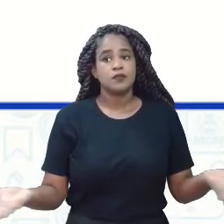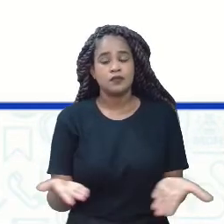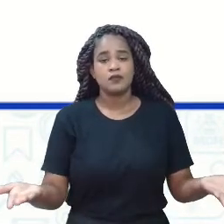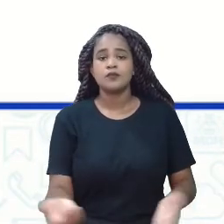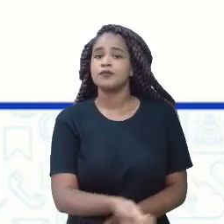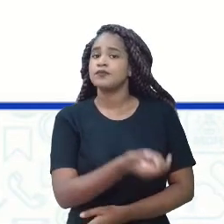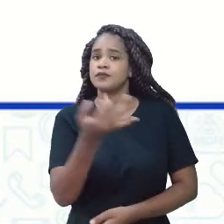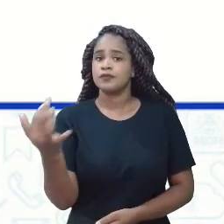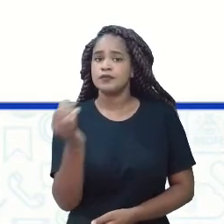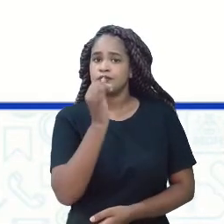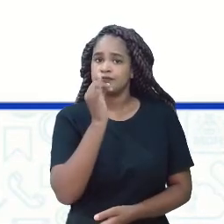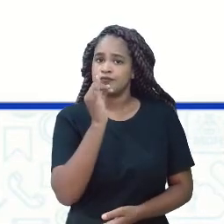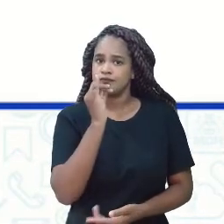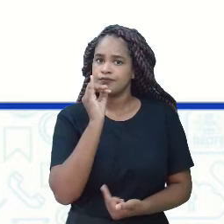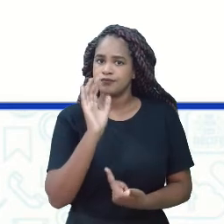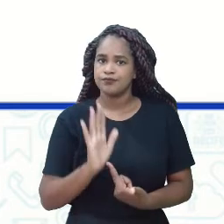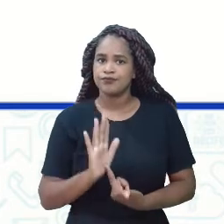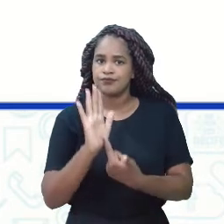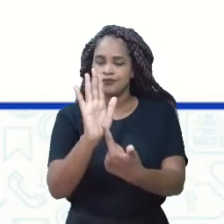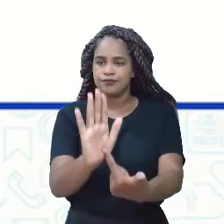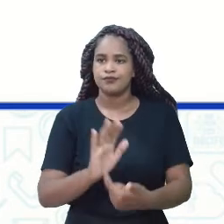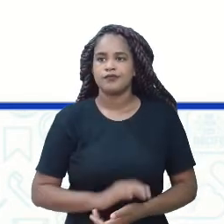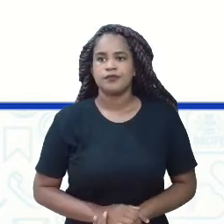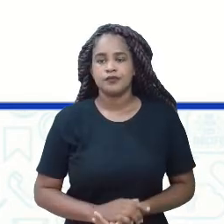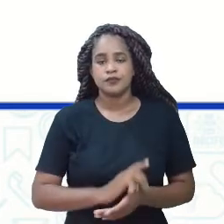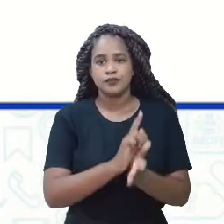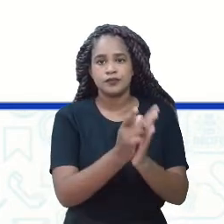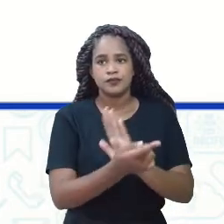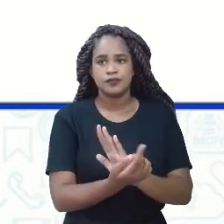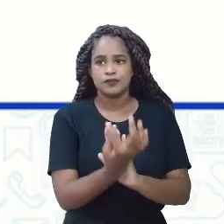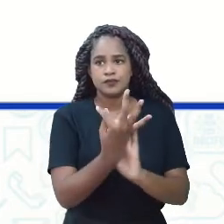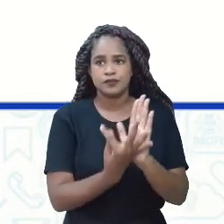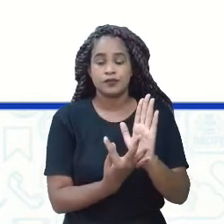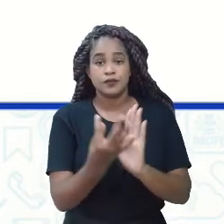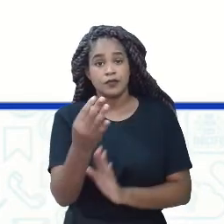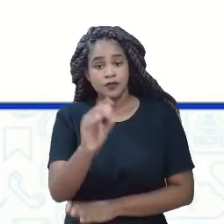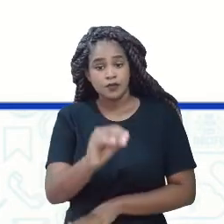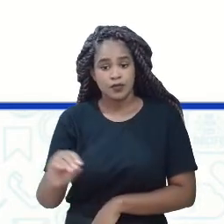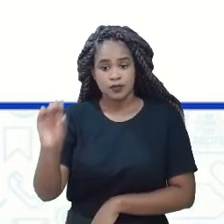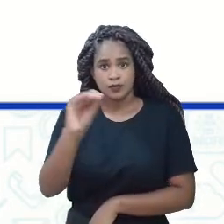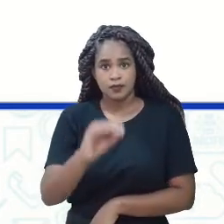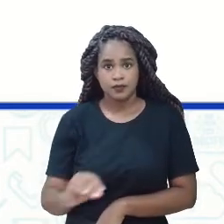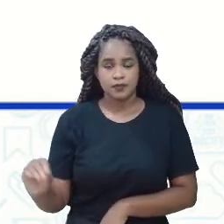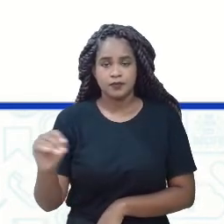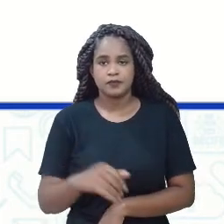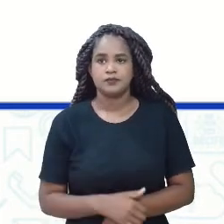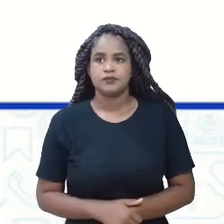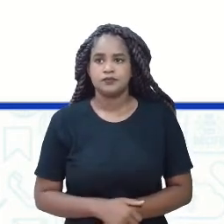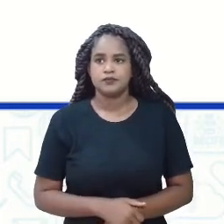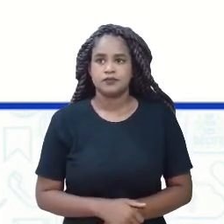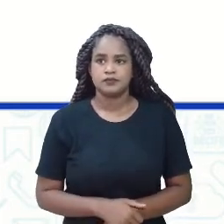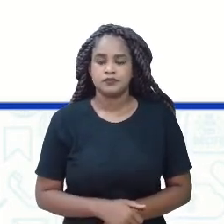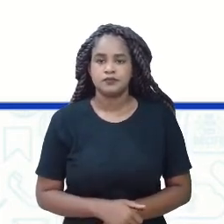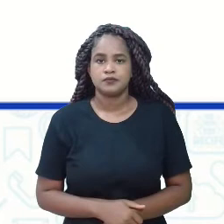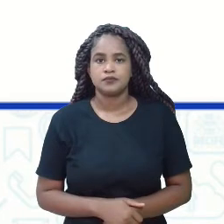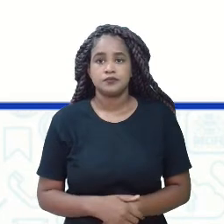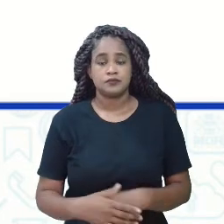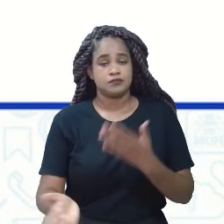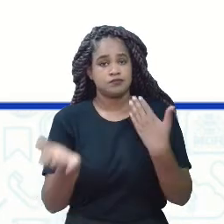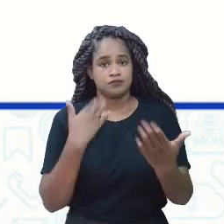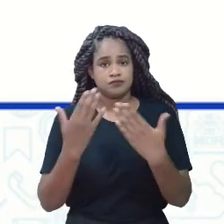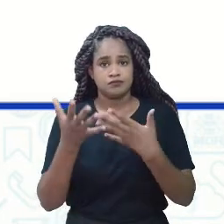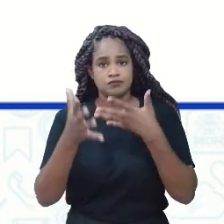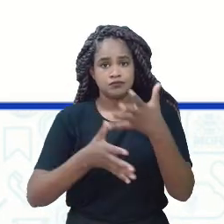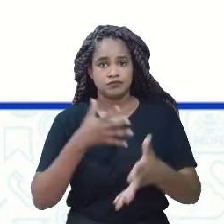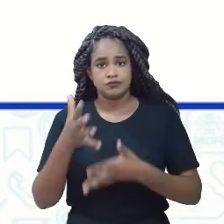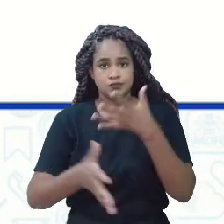Vejamos alguns exemplos dos gêneros orais que produzimos. Então, a conversa